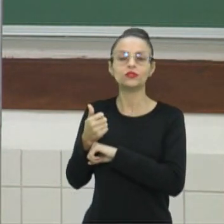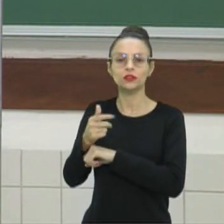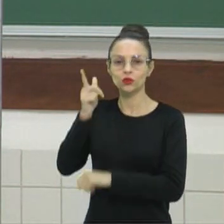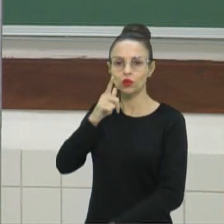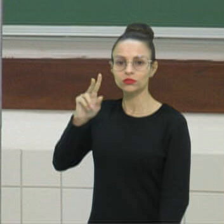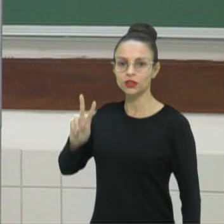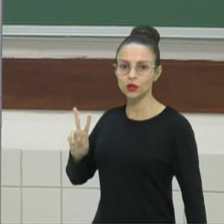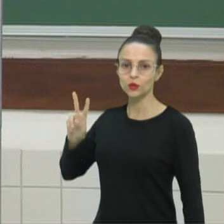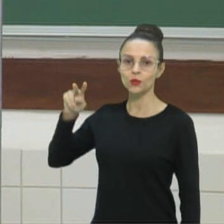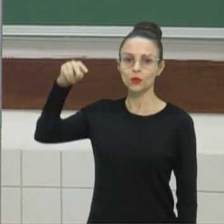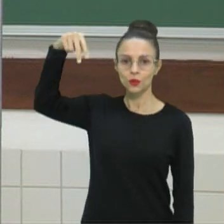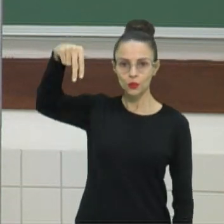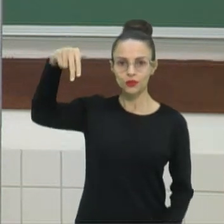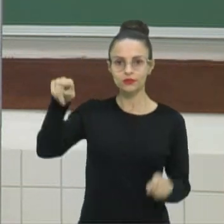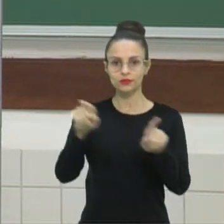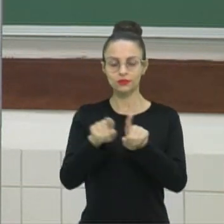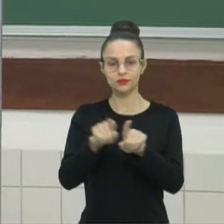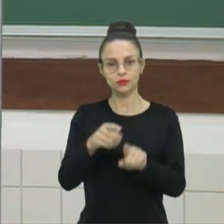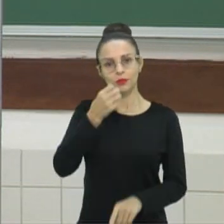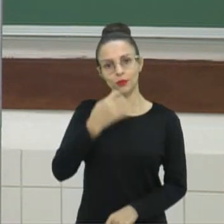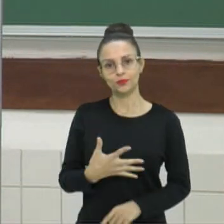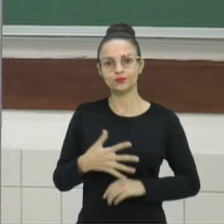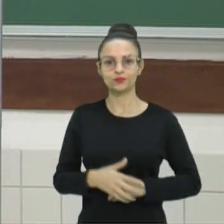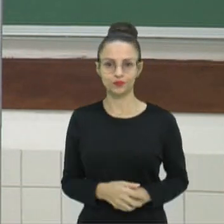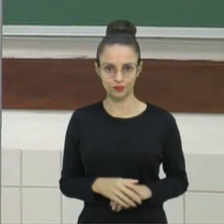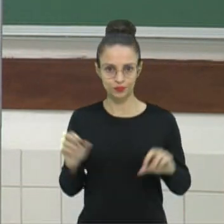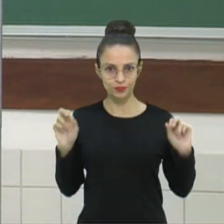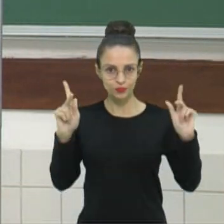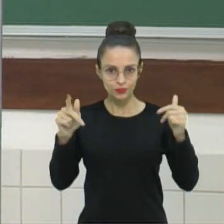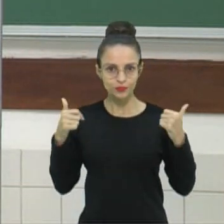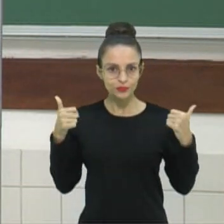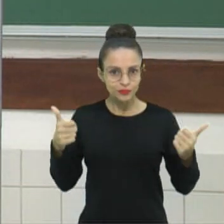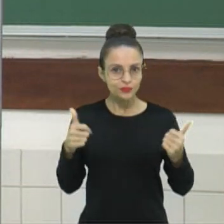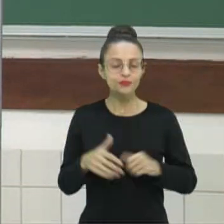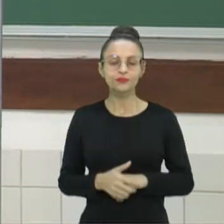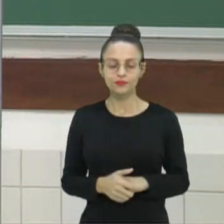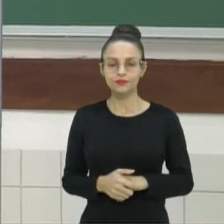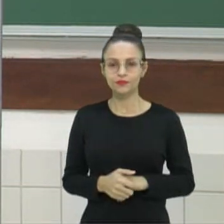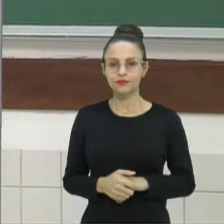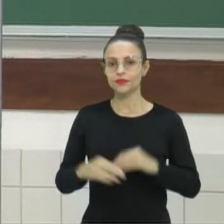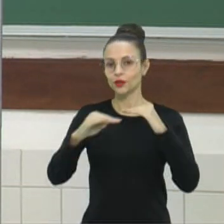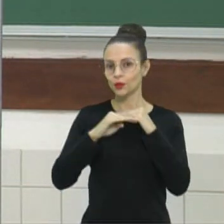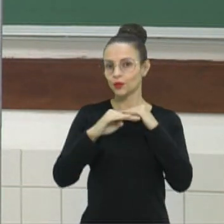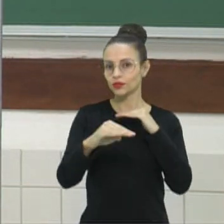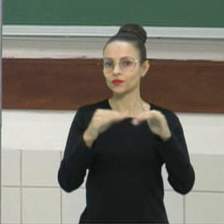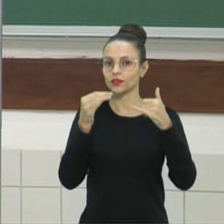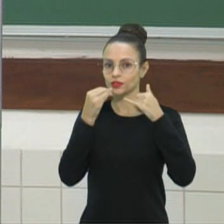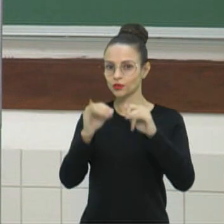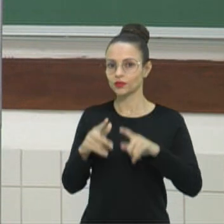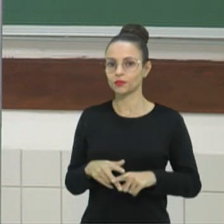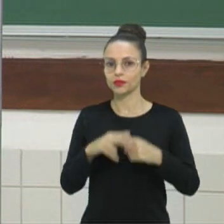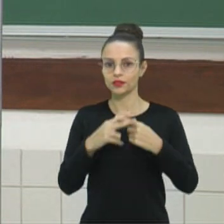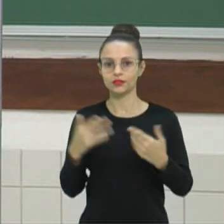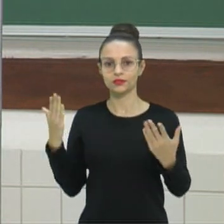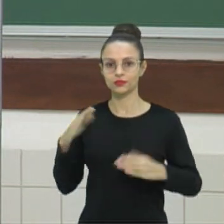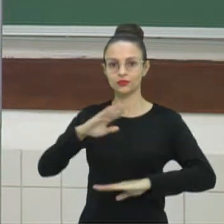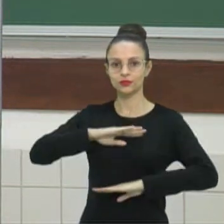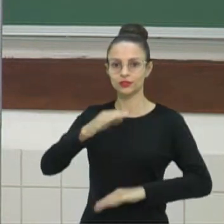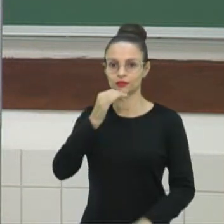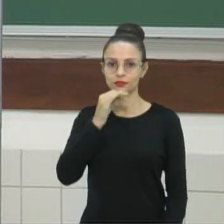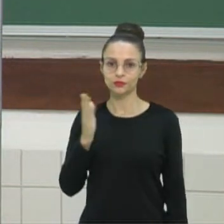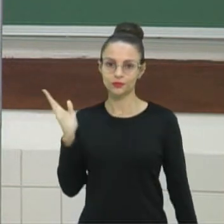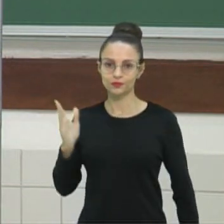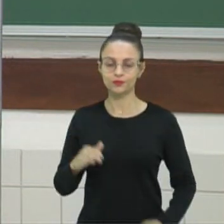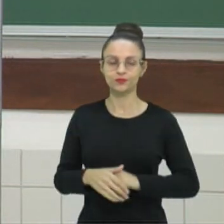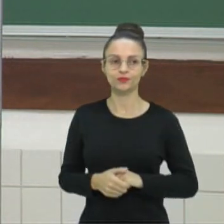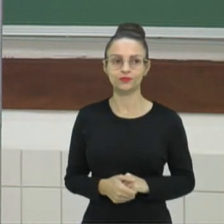que ele consiga também fazer um bom salto, ok? Então, conservação da energia mecânica na situação.